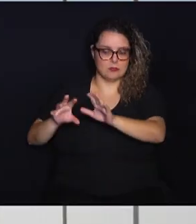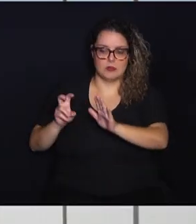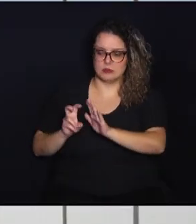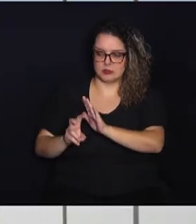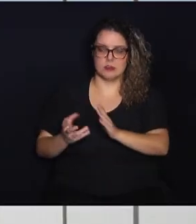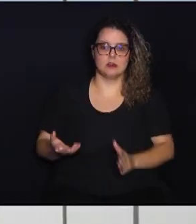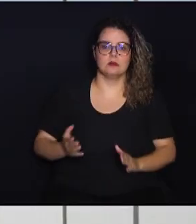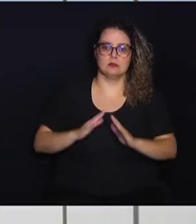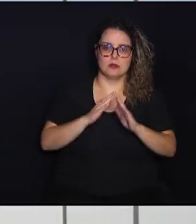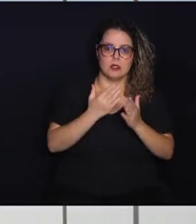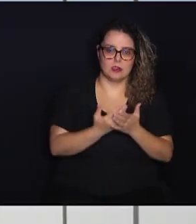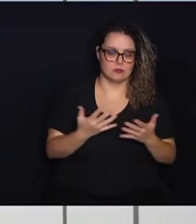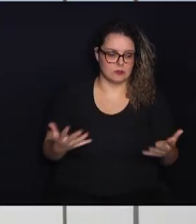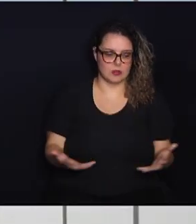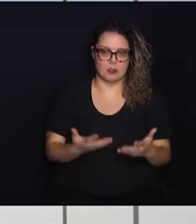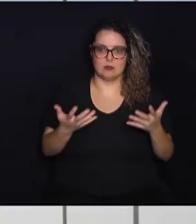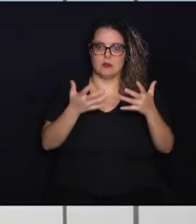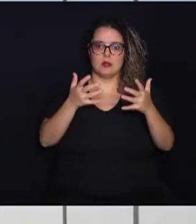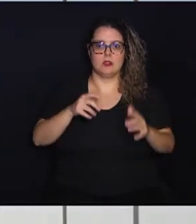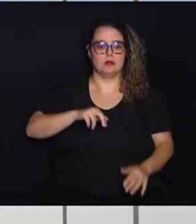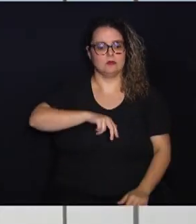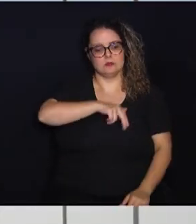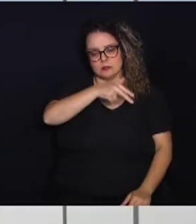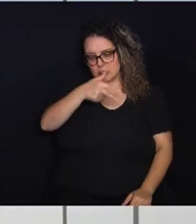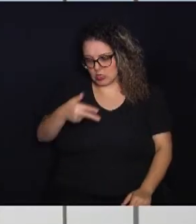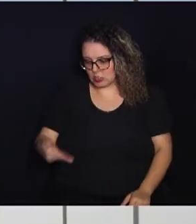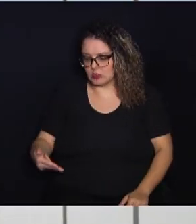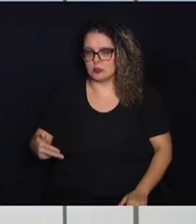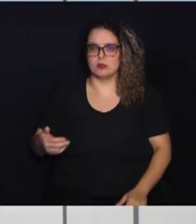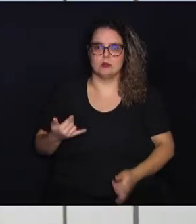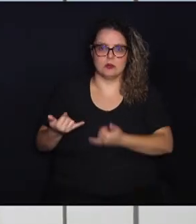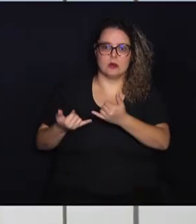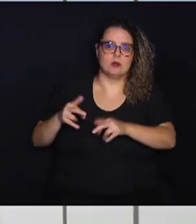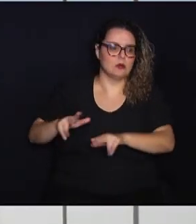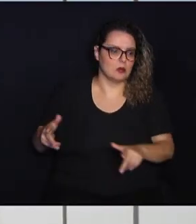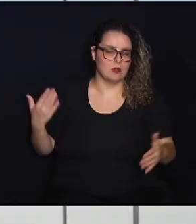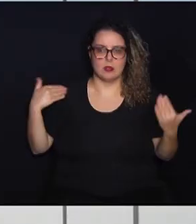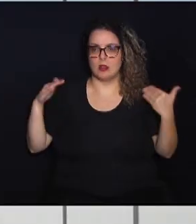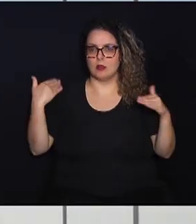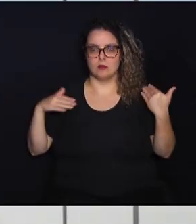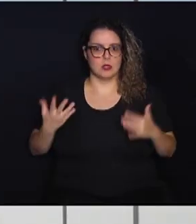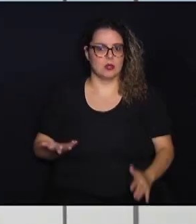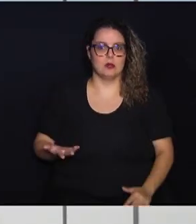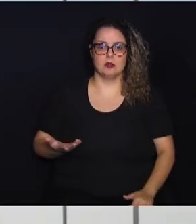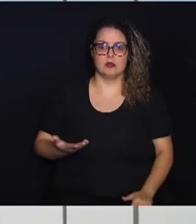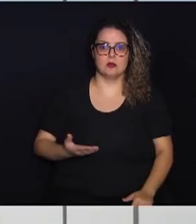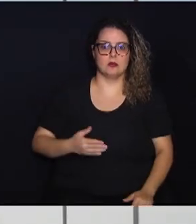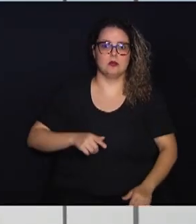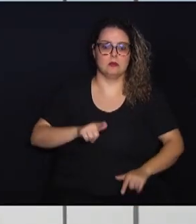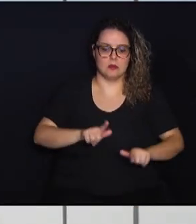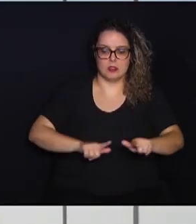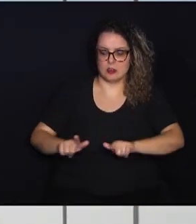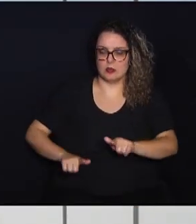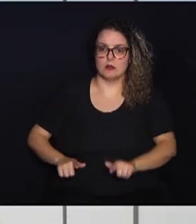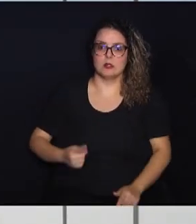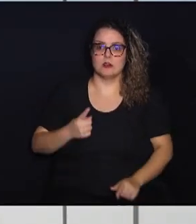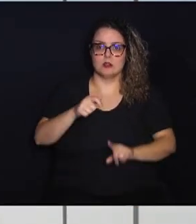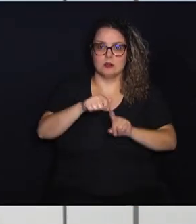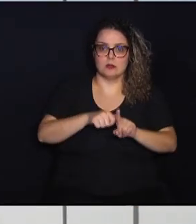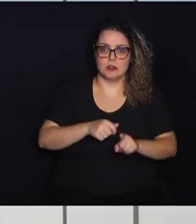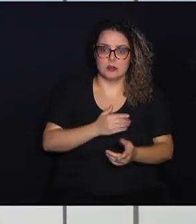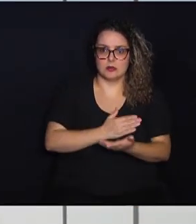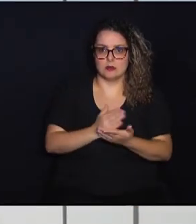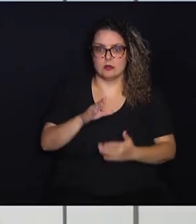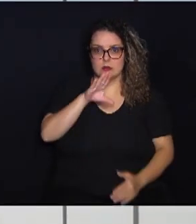escola, começa a descer mais para o parque, vai para o shopping, vai passear, vai para a casa dos primos. Se em um mês a criança não começar a